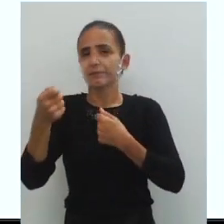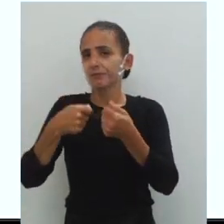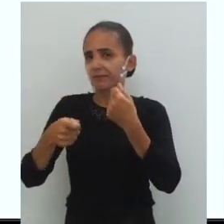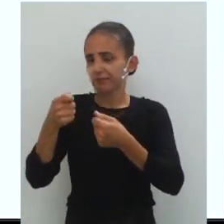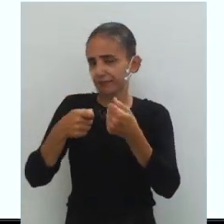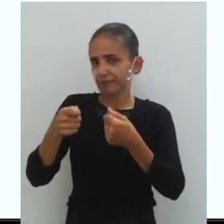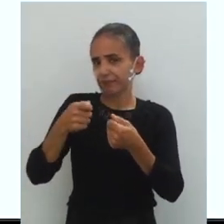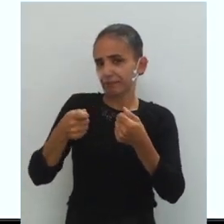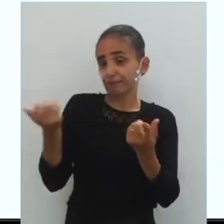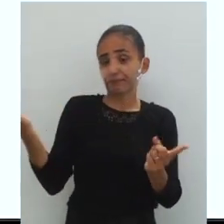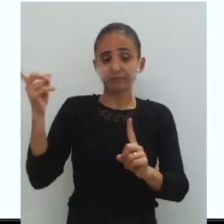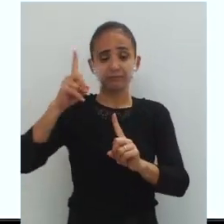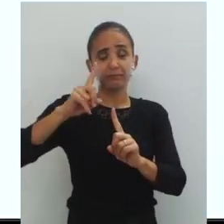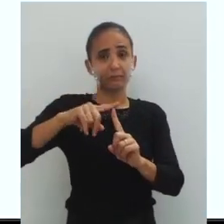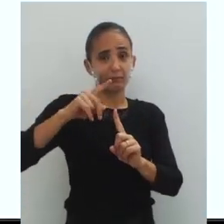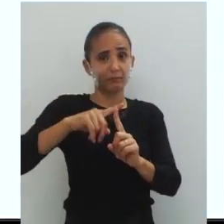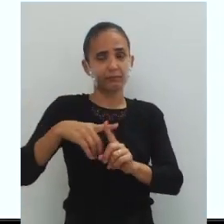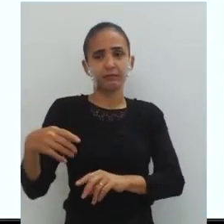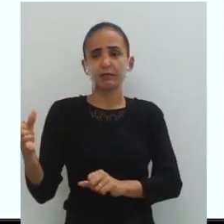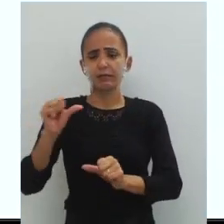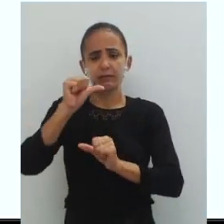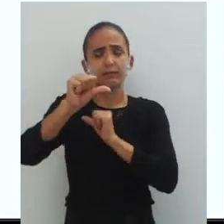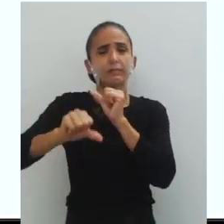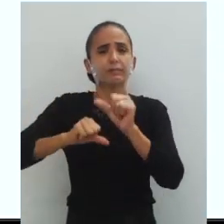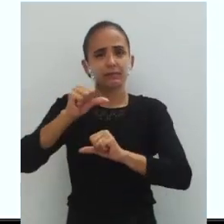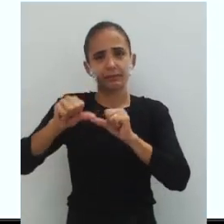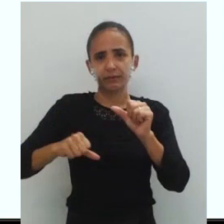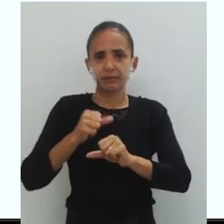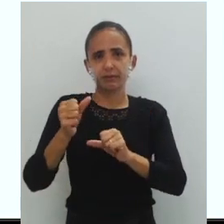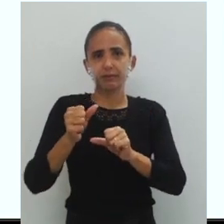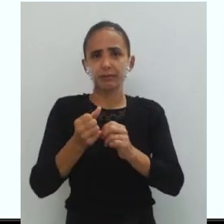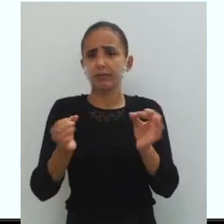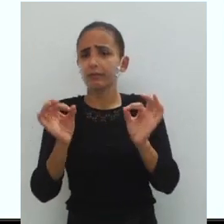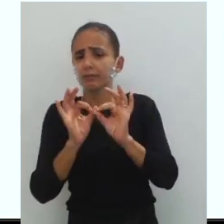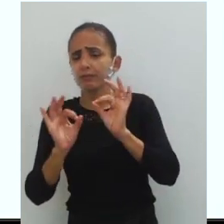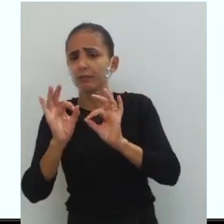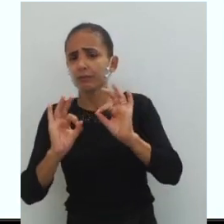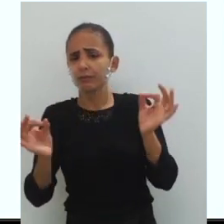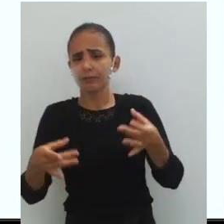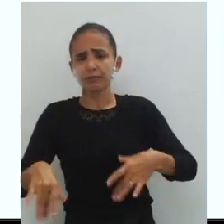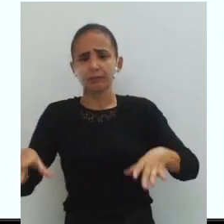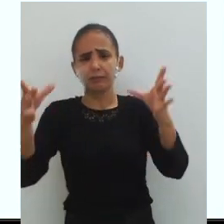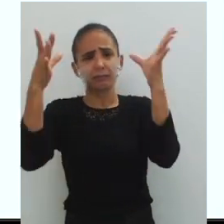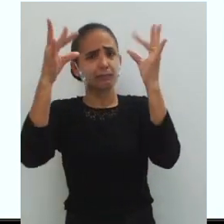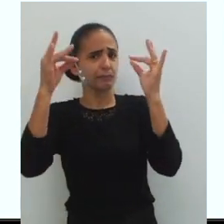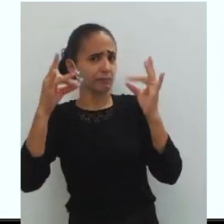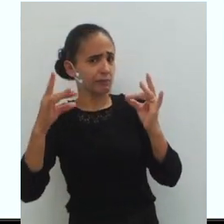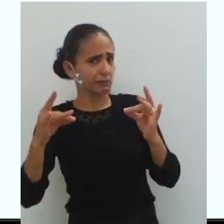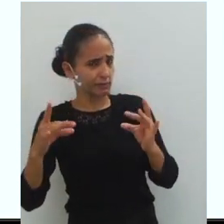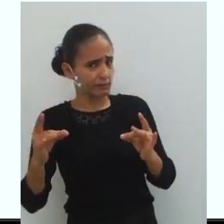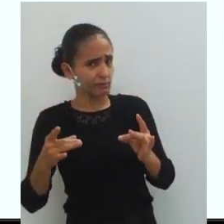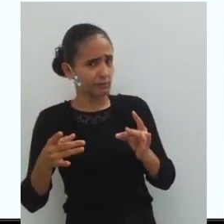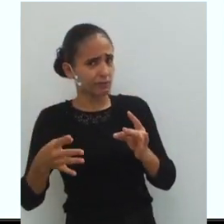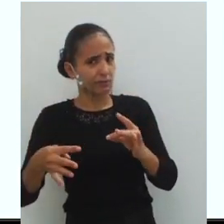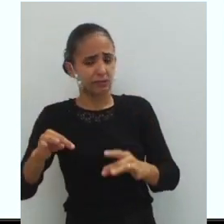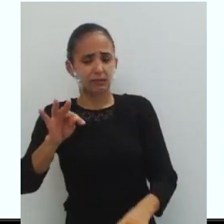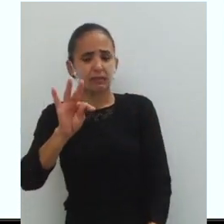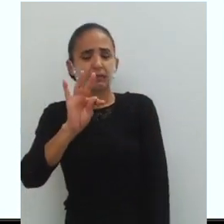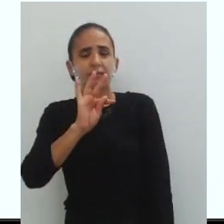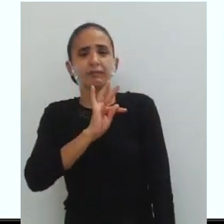Então, quando se fala de tipo de mudança, a gente tem um novo paradigma, então, que a gente chama de